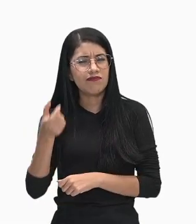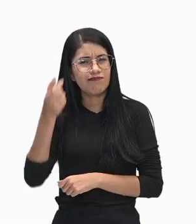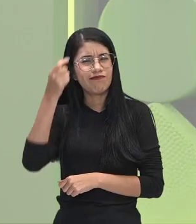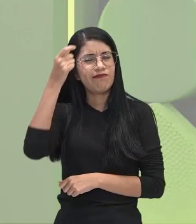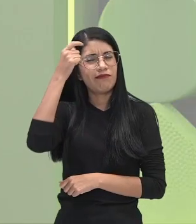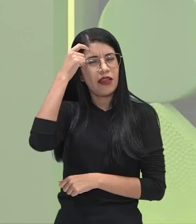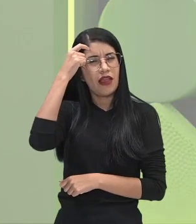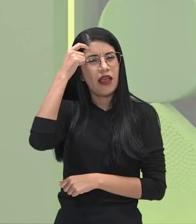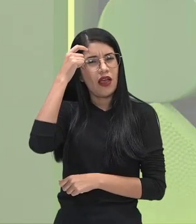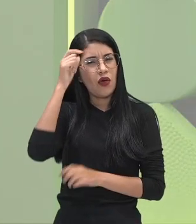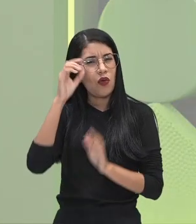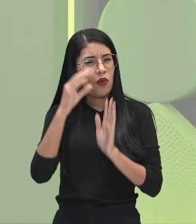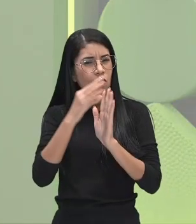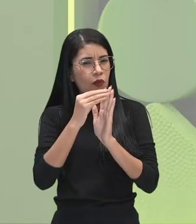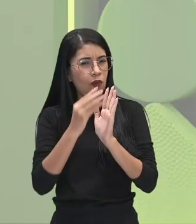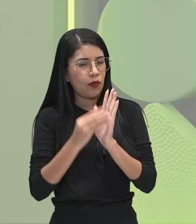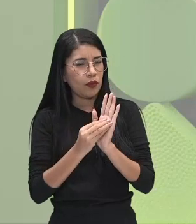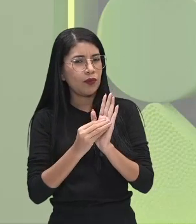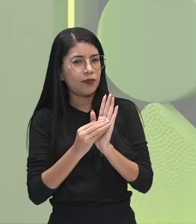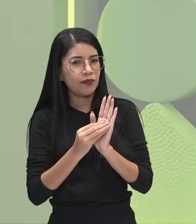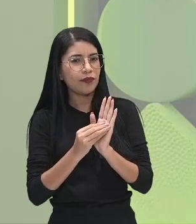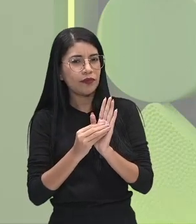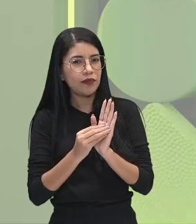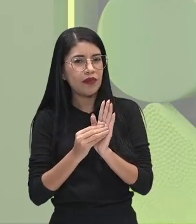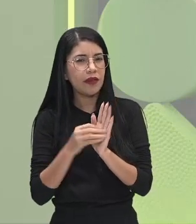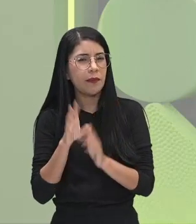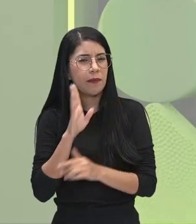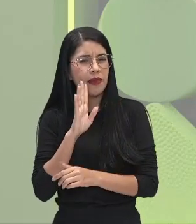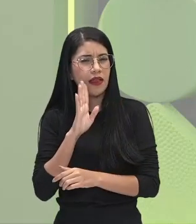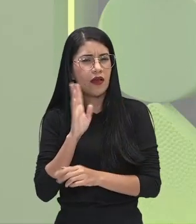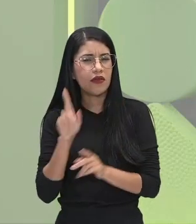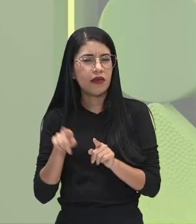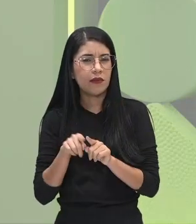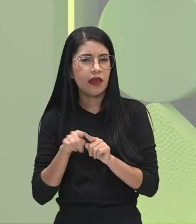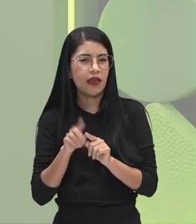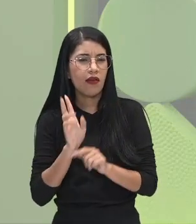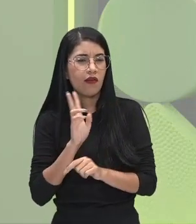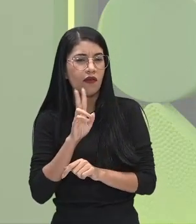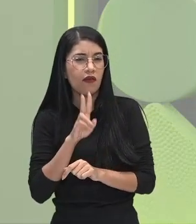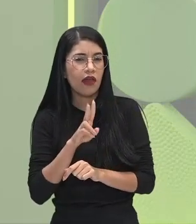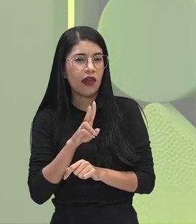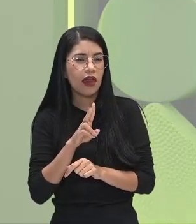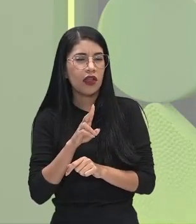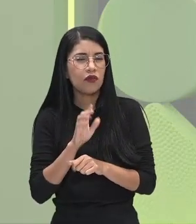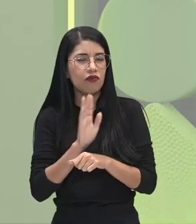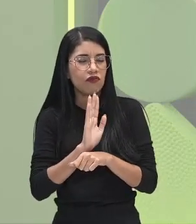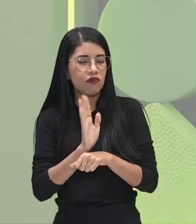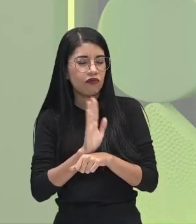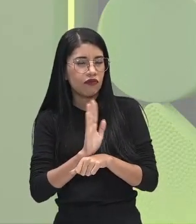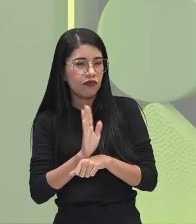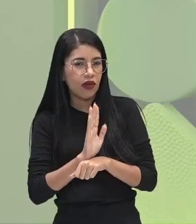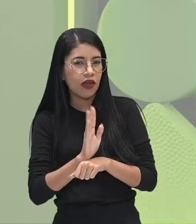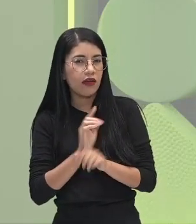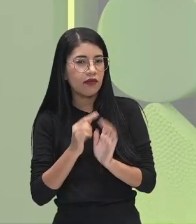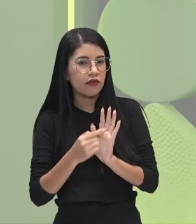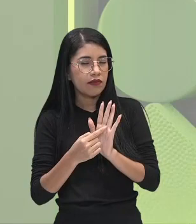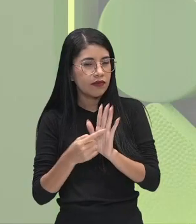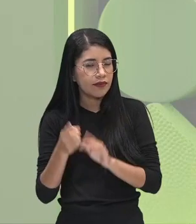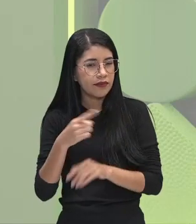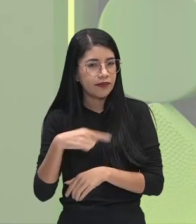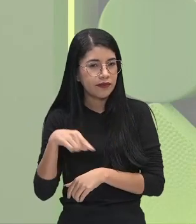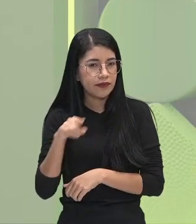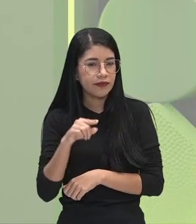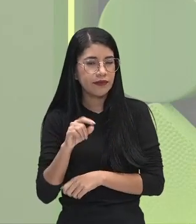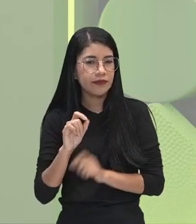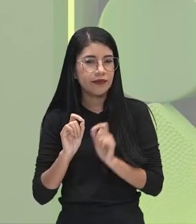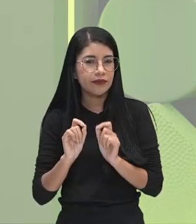corrente elétrica de uma maneira mais legal, assim, olhando uma animação que a gente vai agora mostrar para